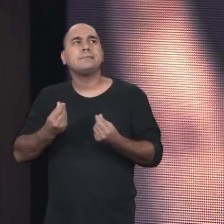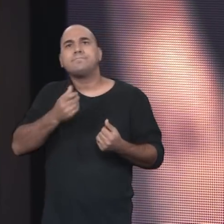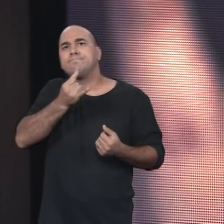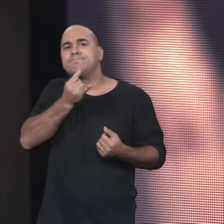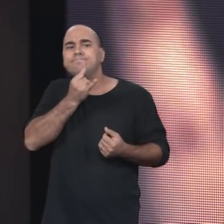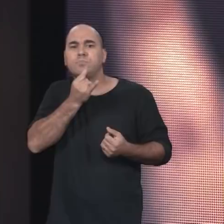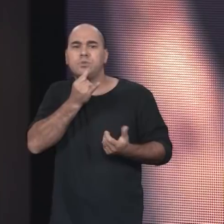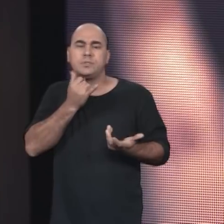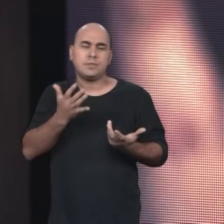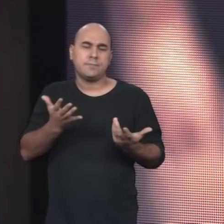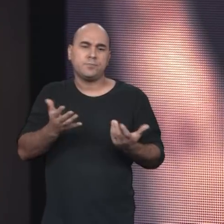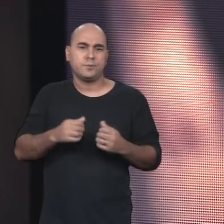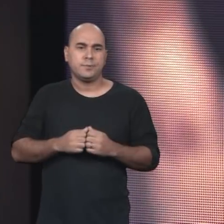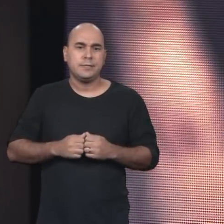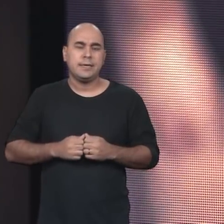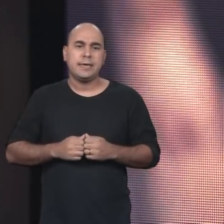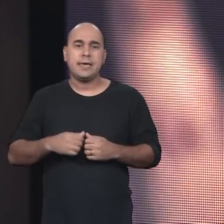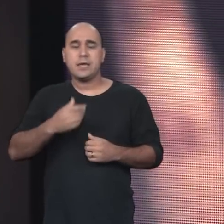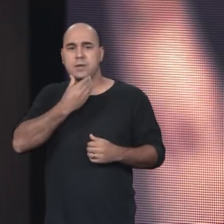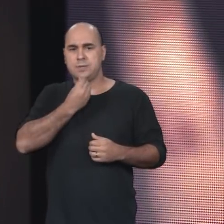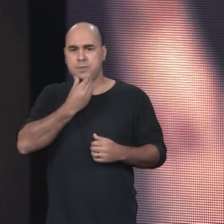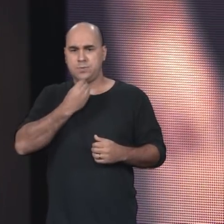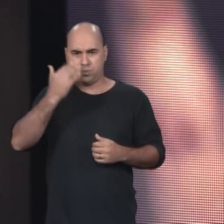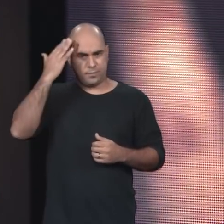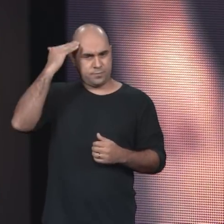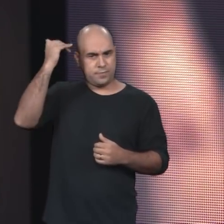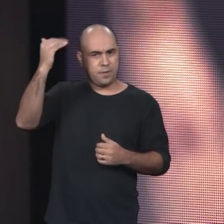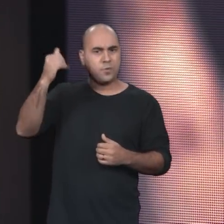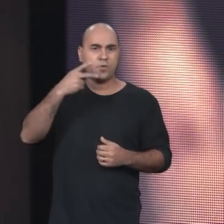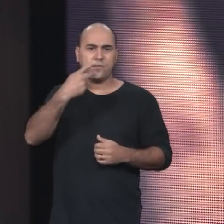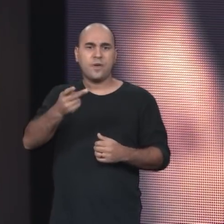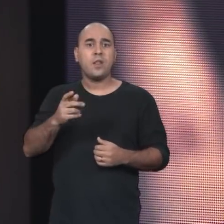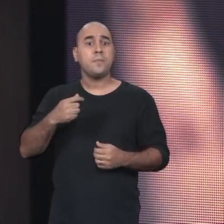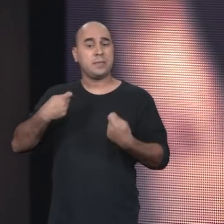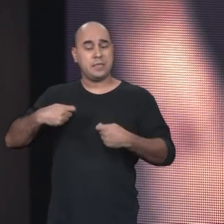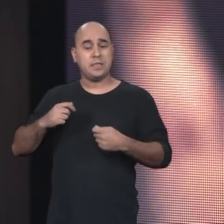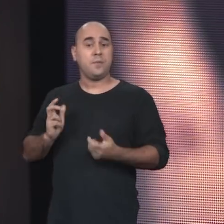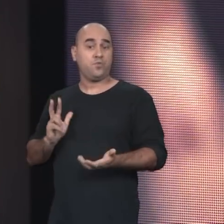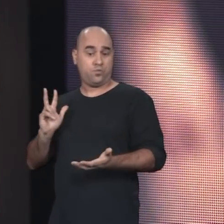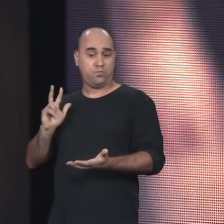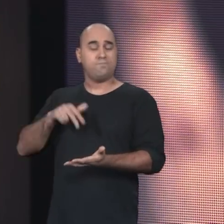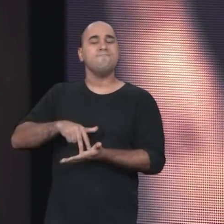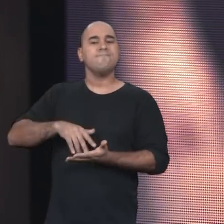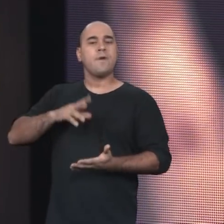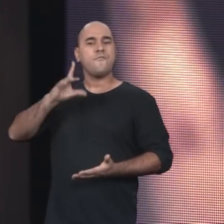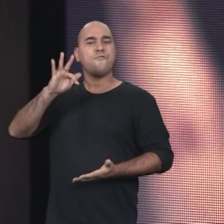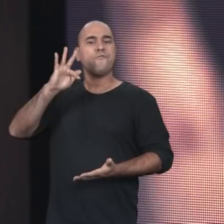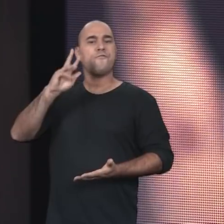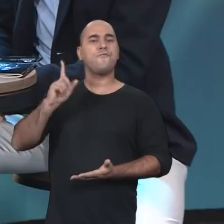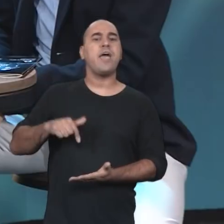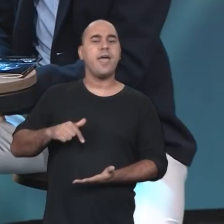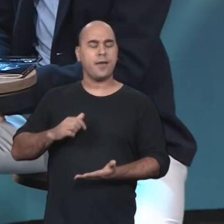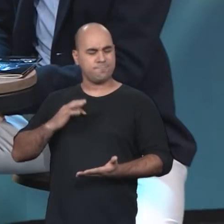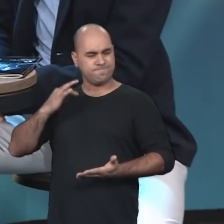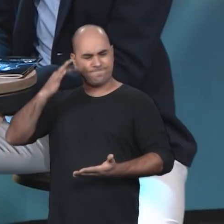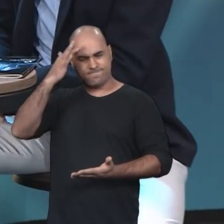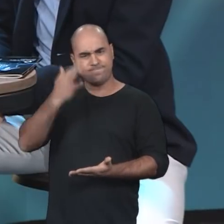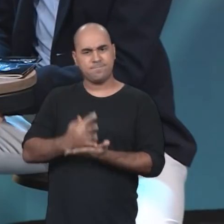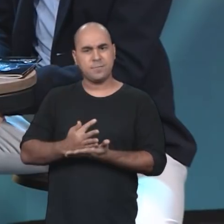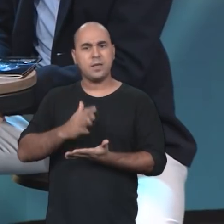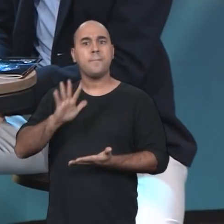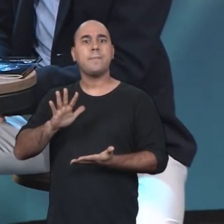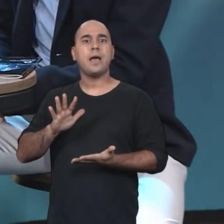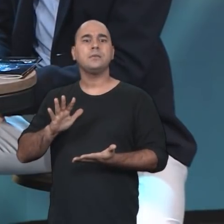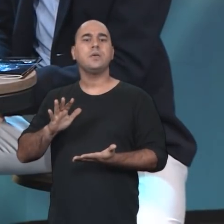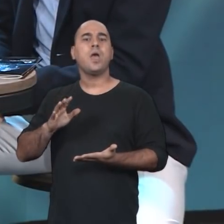Eu sei que o Soren Kierkegaard, quando ele falava isso, ele dizia que nós temos que dar o pulo da fé. Mas só que para eu dar o pulo da fé, eu tenho que ter uma plataforma